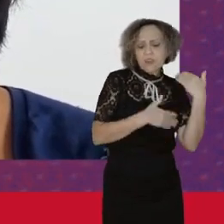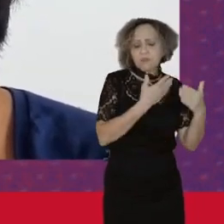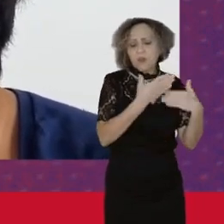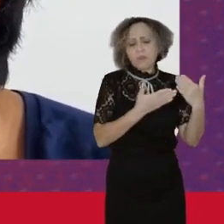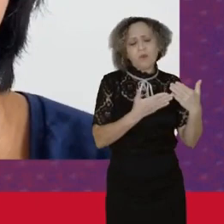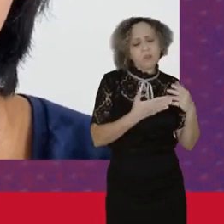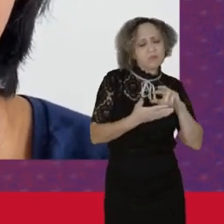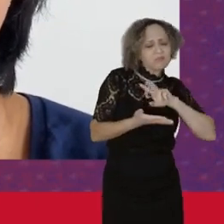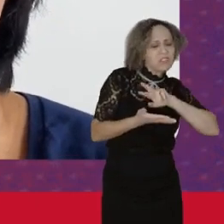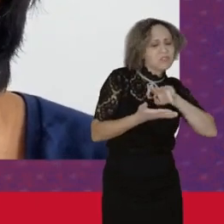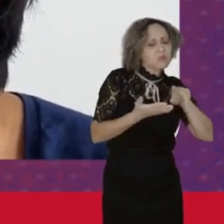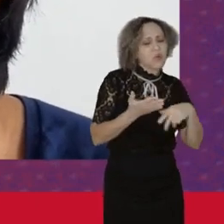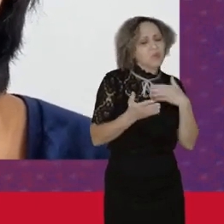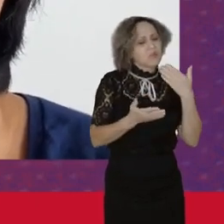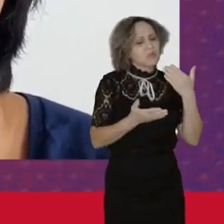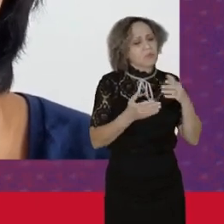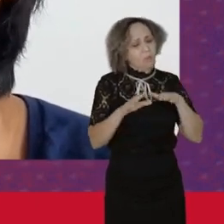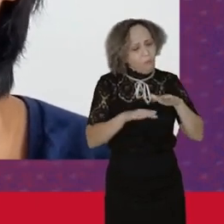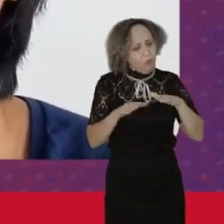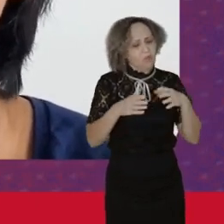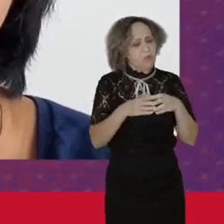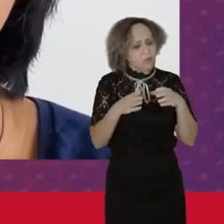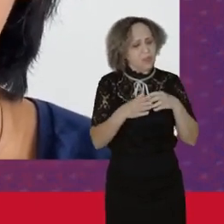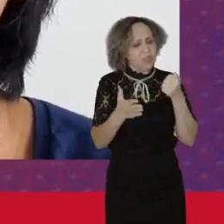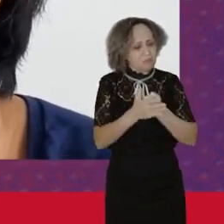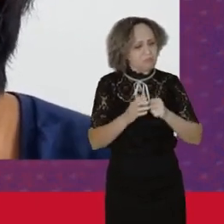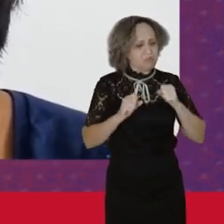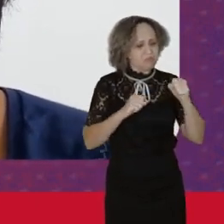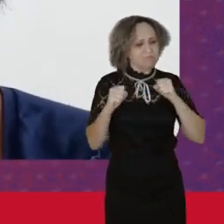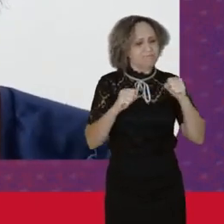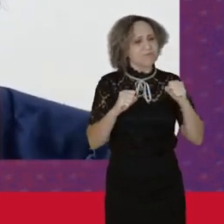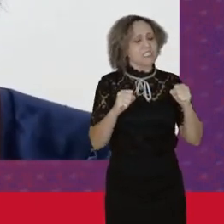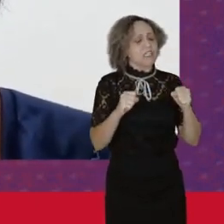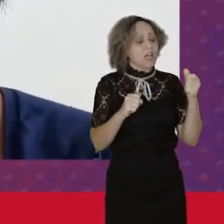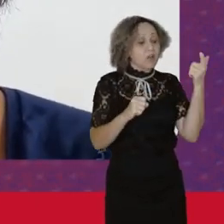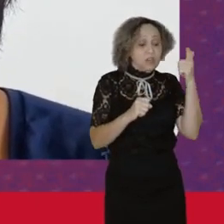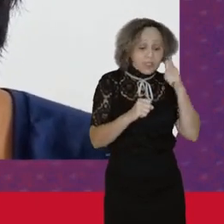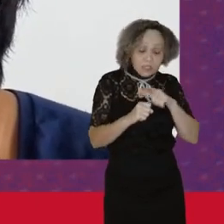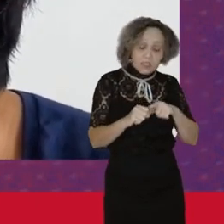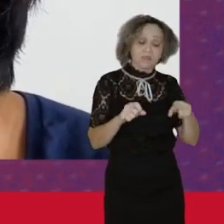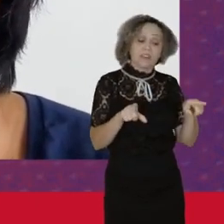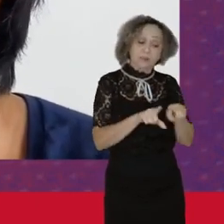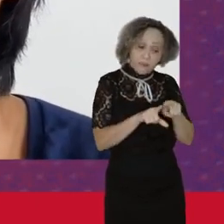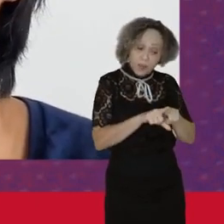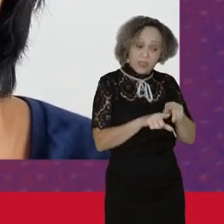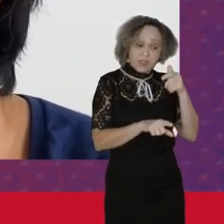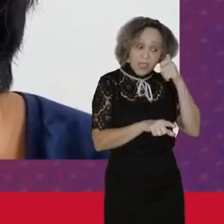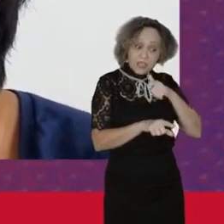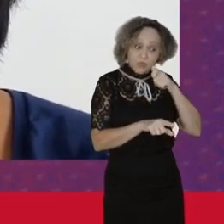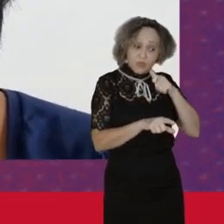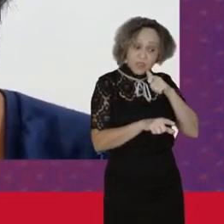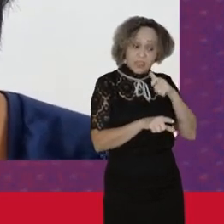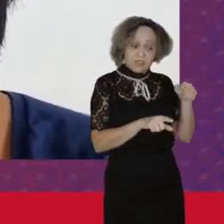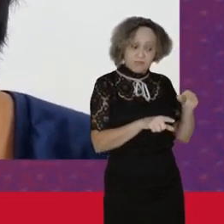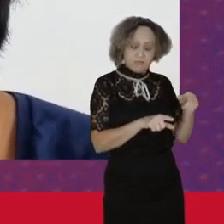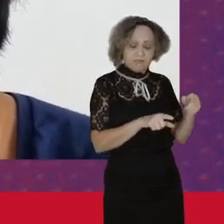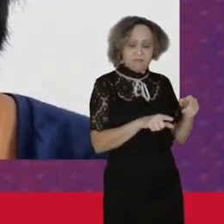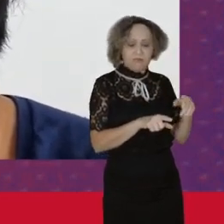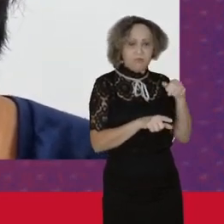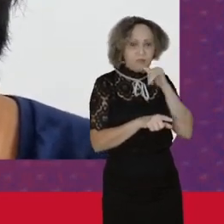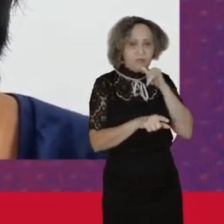com uma contribuição relevante histórica para a organização das mulheres também se constituíram. É o caso